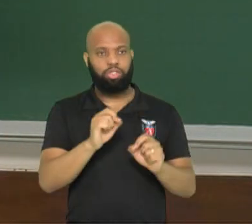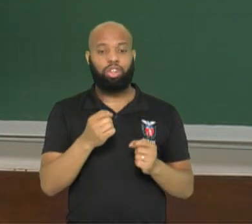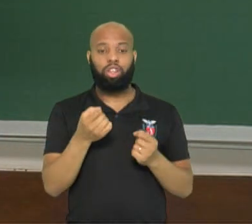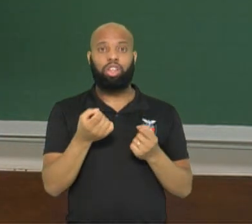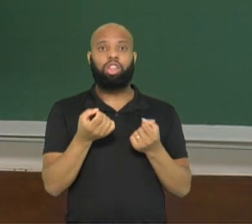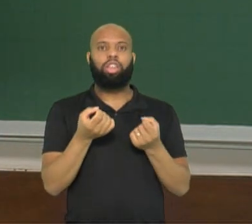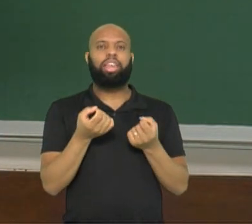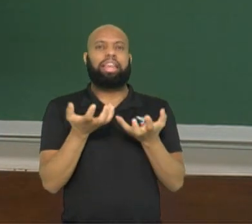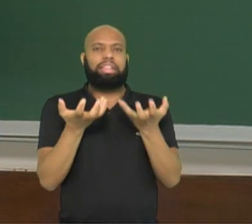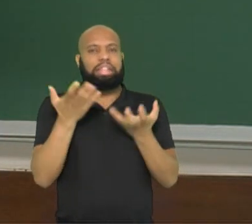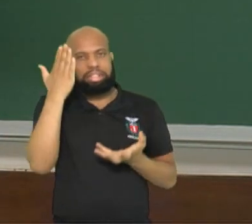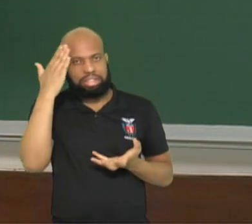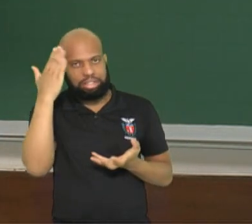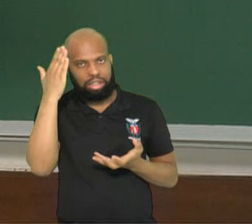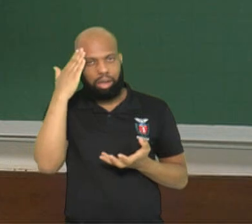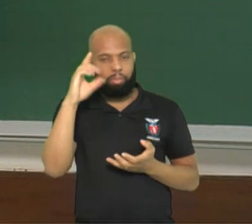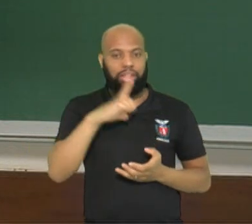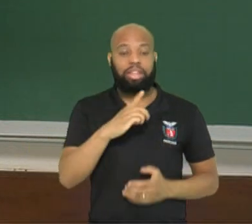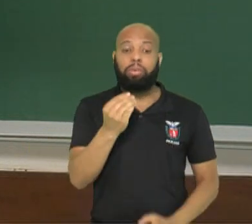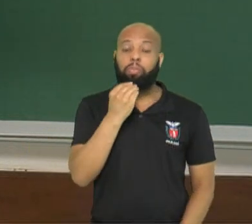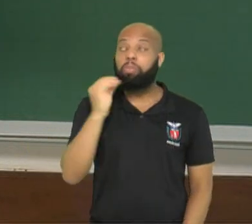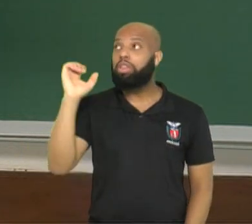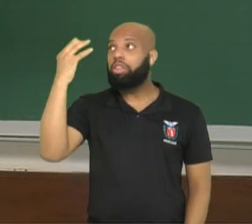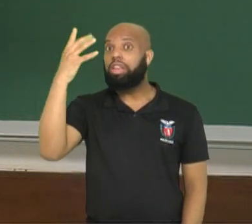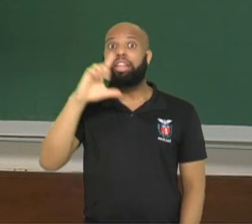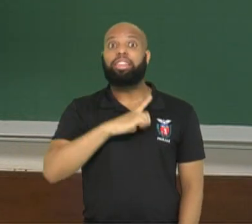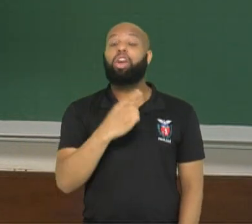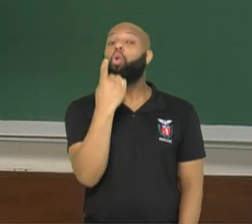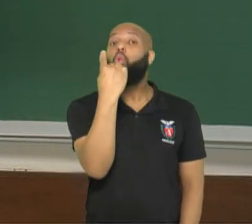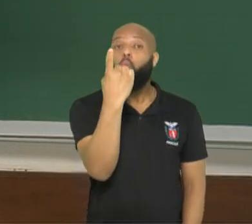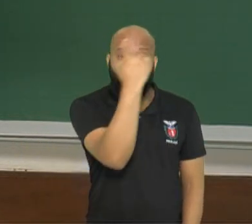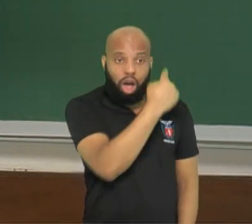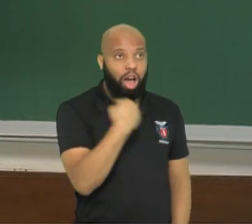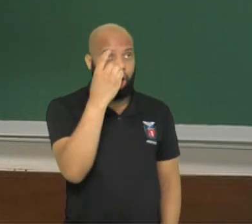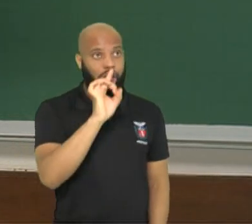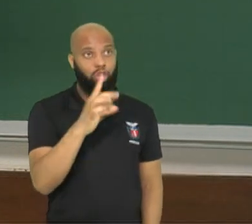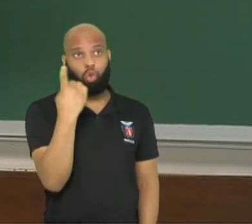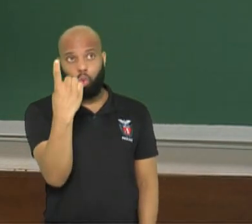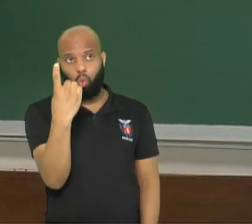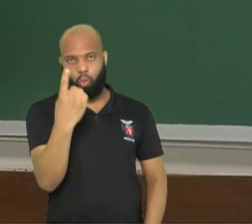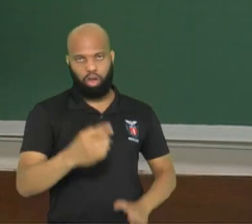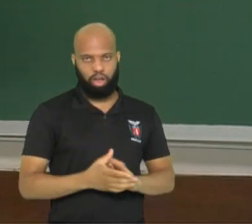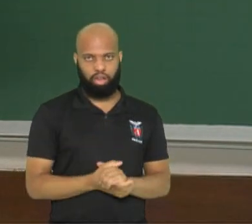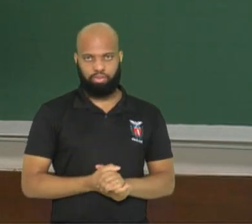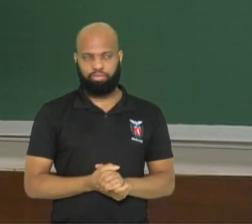é a possibilidade de sair pelo menos uma cara, ok?